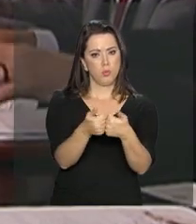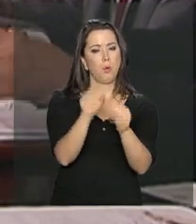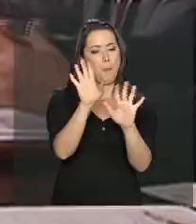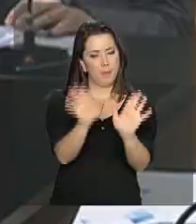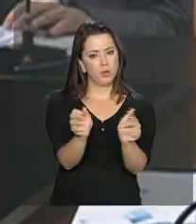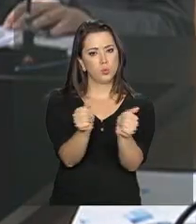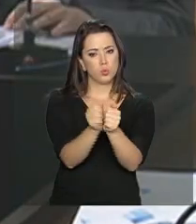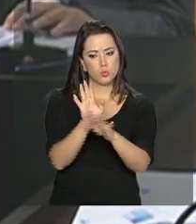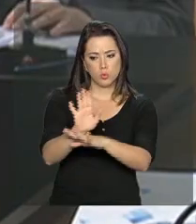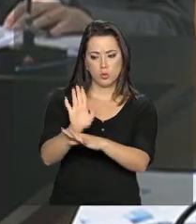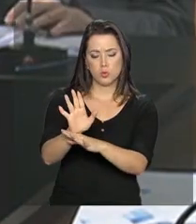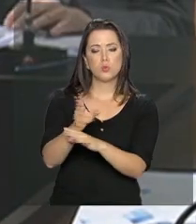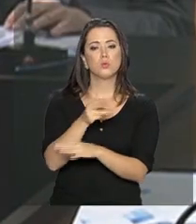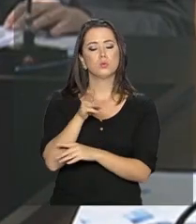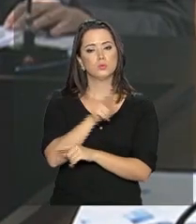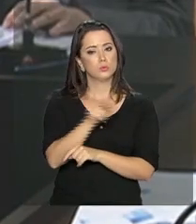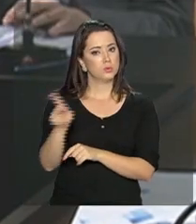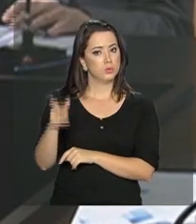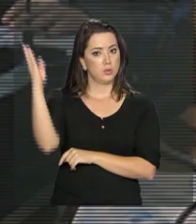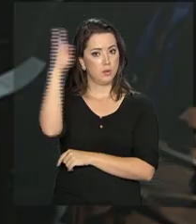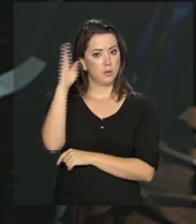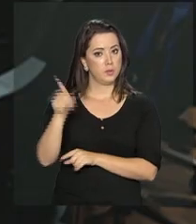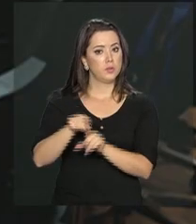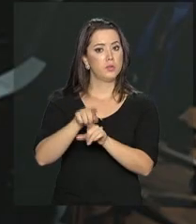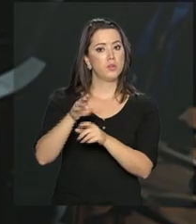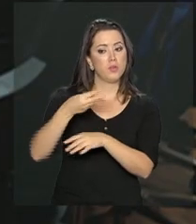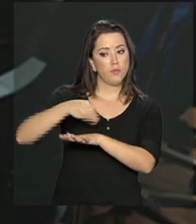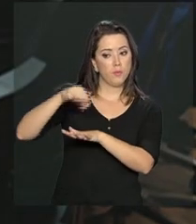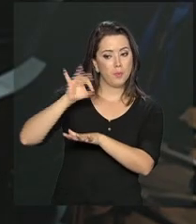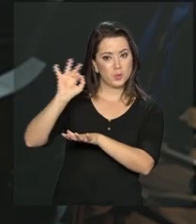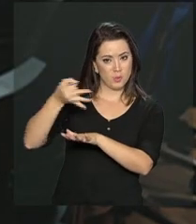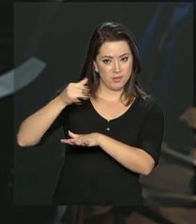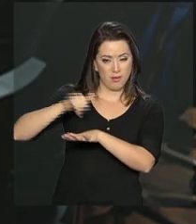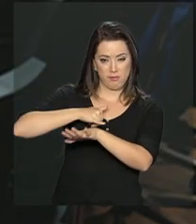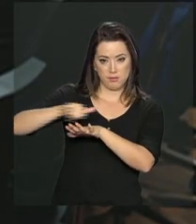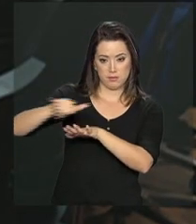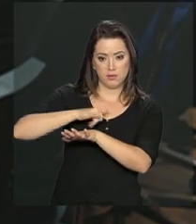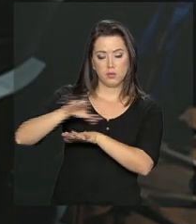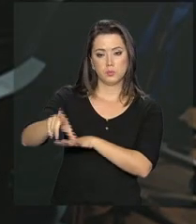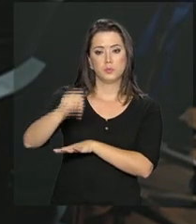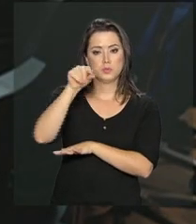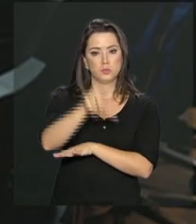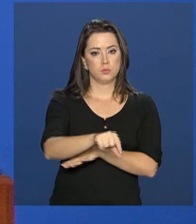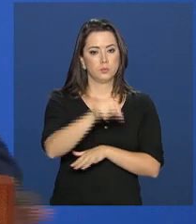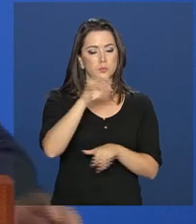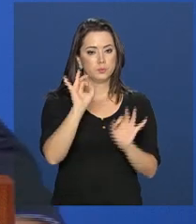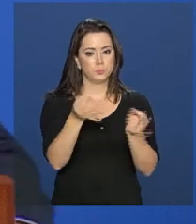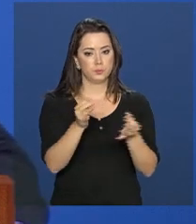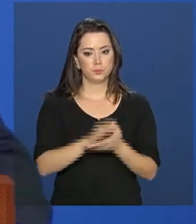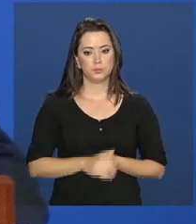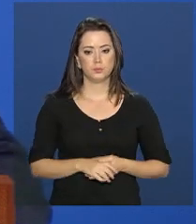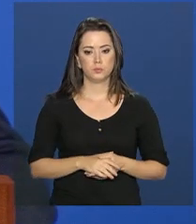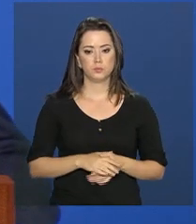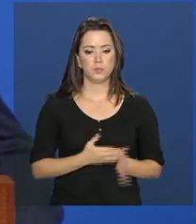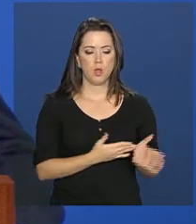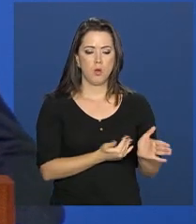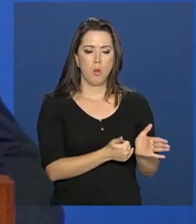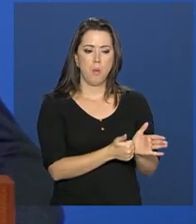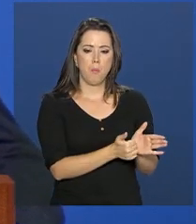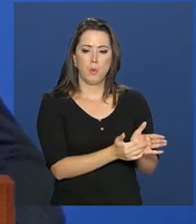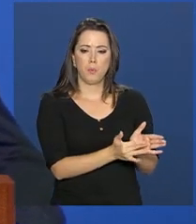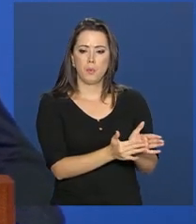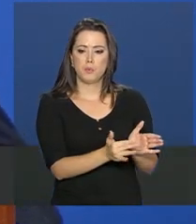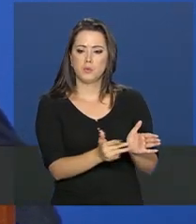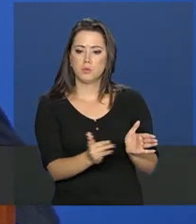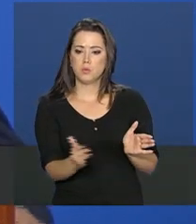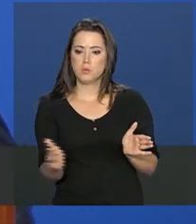de estado com informações estratégicas e confiáveis para tomada de decisões nesta longa jornada de